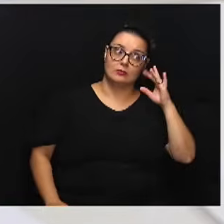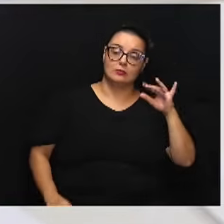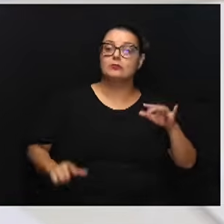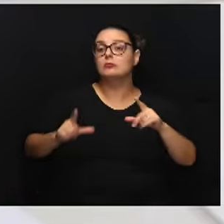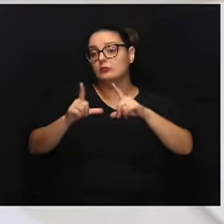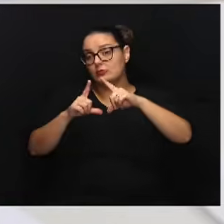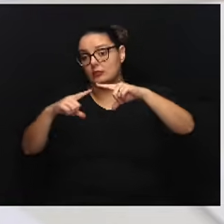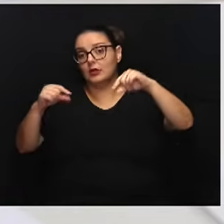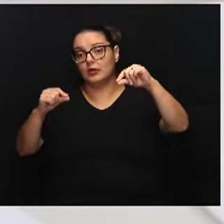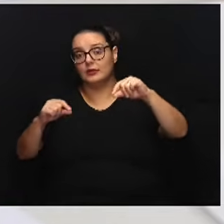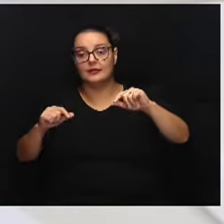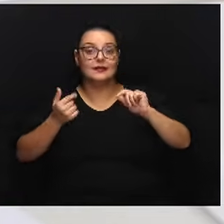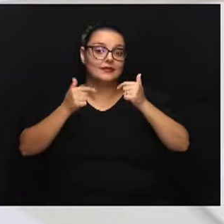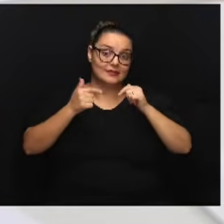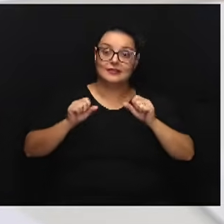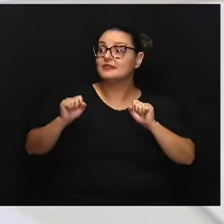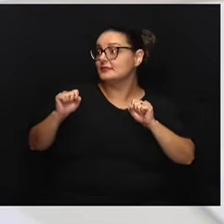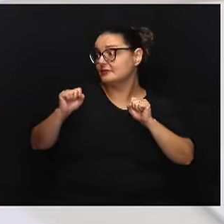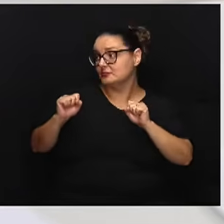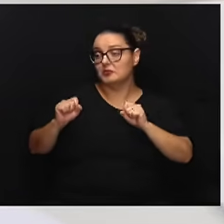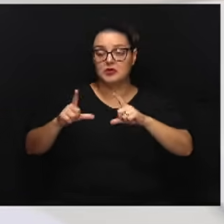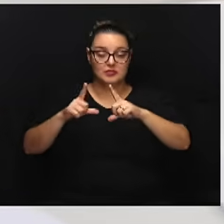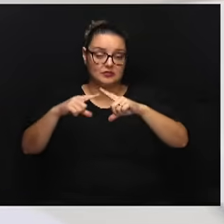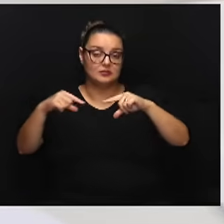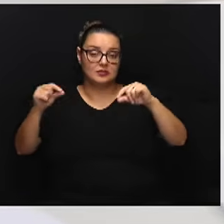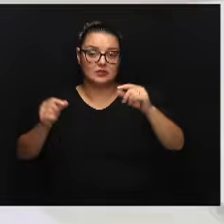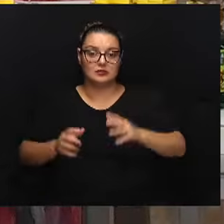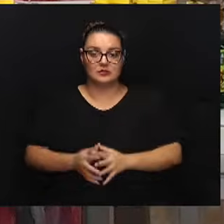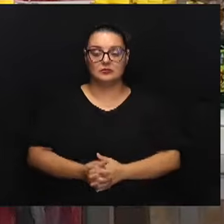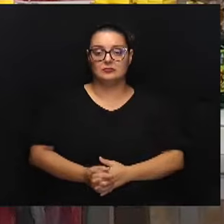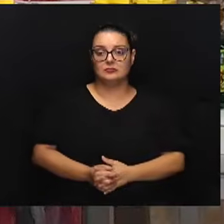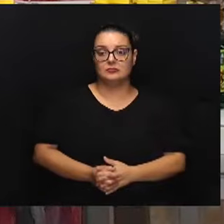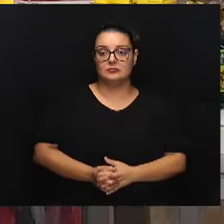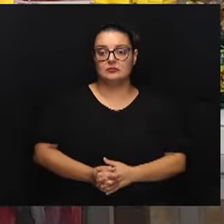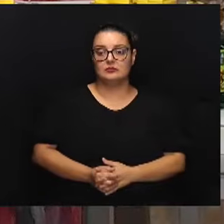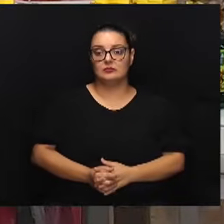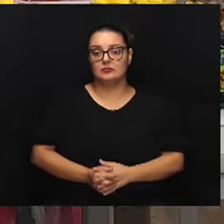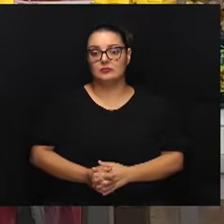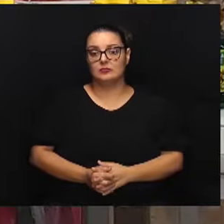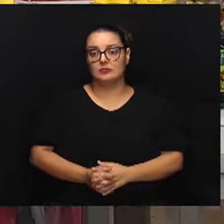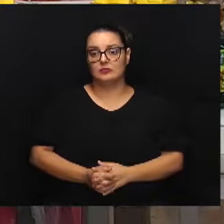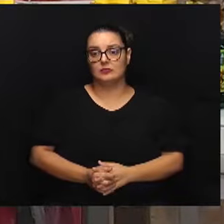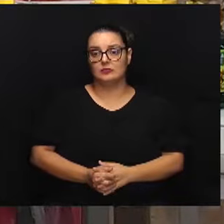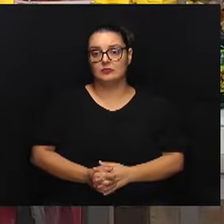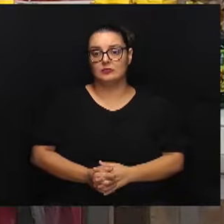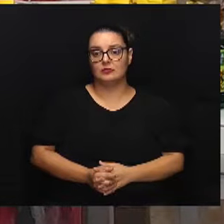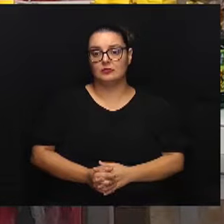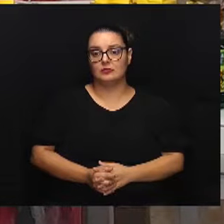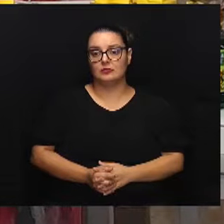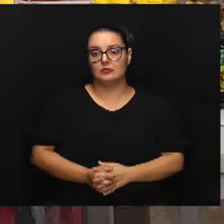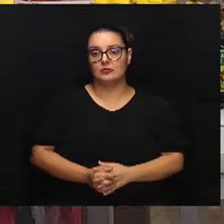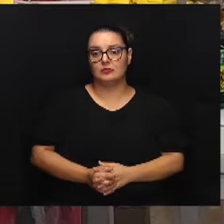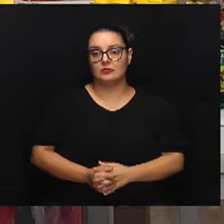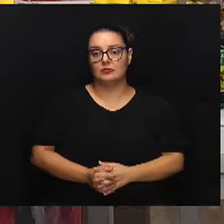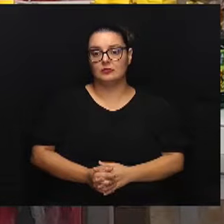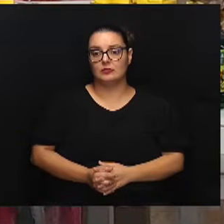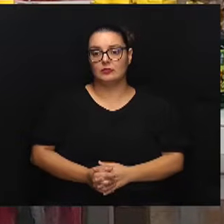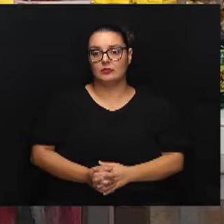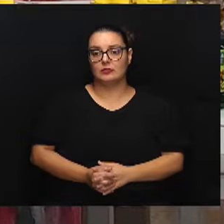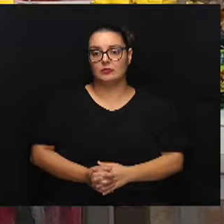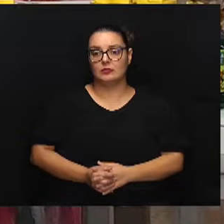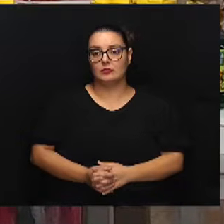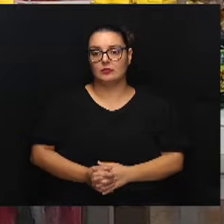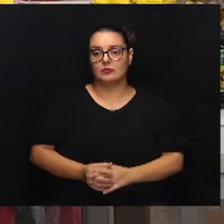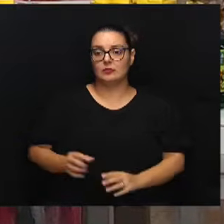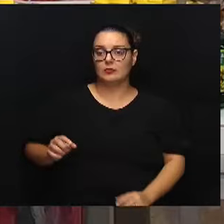lua. Pode ser uma lua. A gente vai fazer, por exemplo, assim, um círculo aqui, ó, e outro